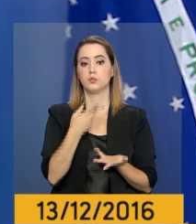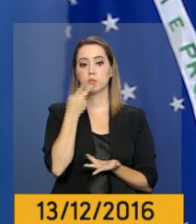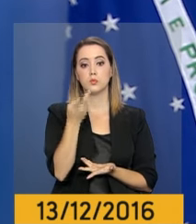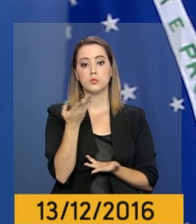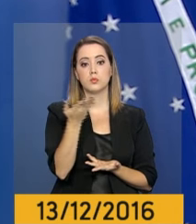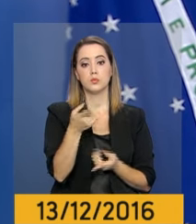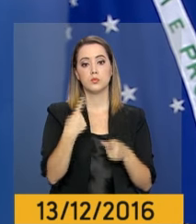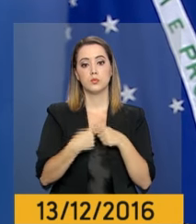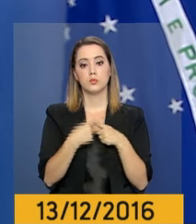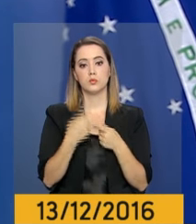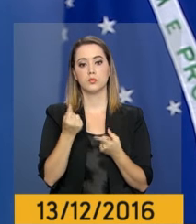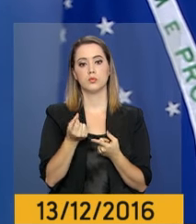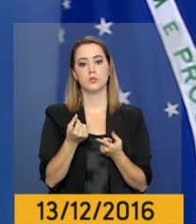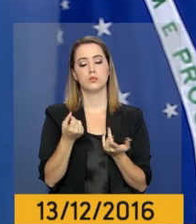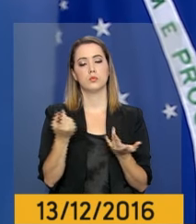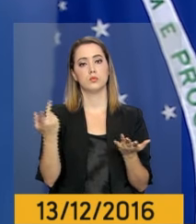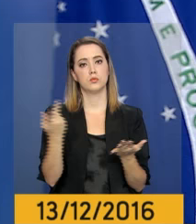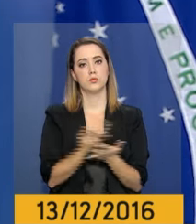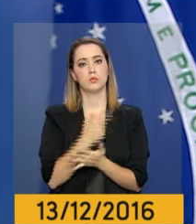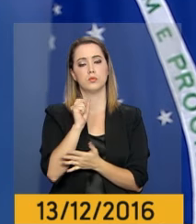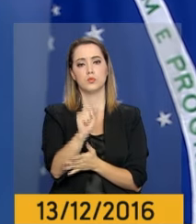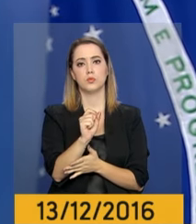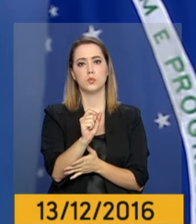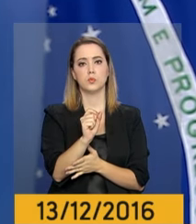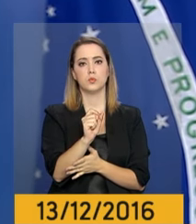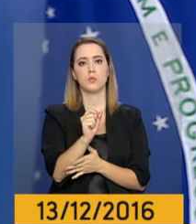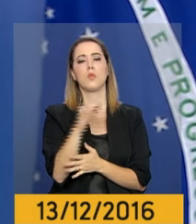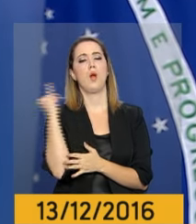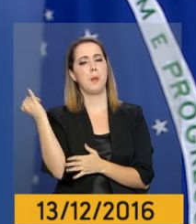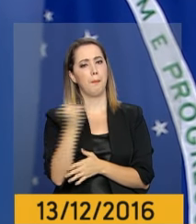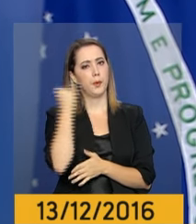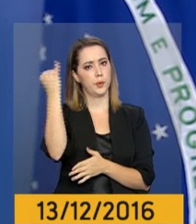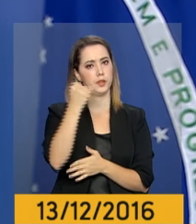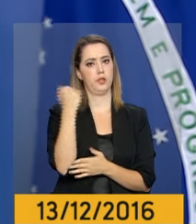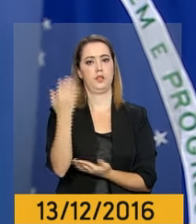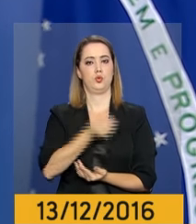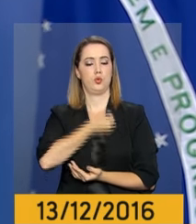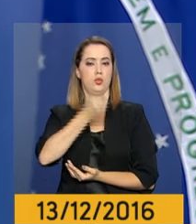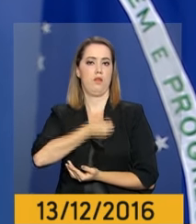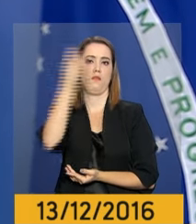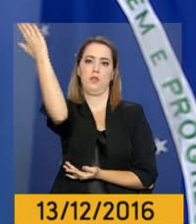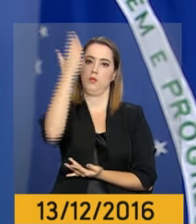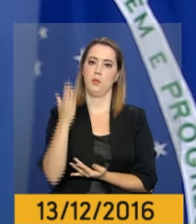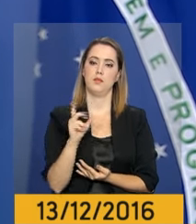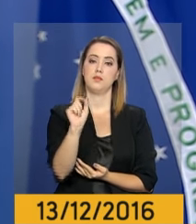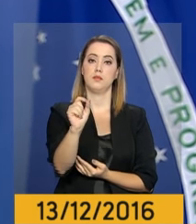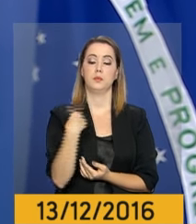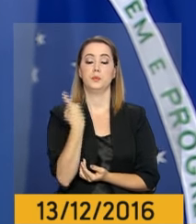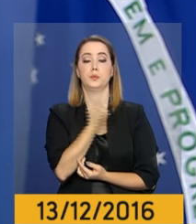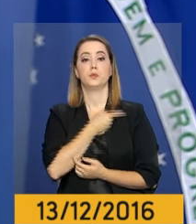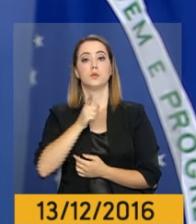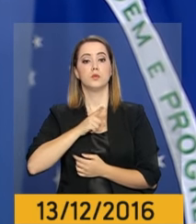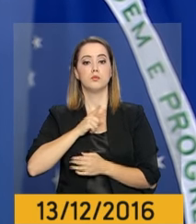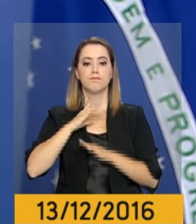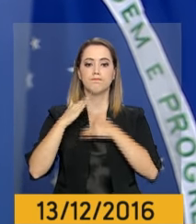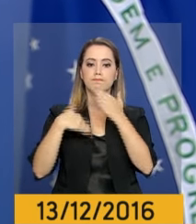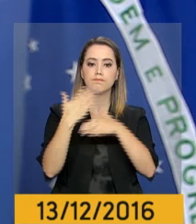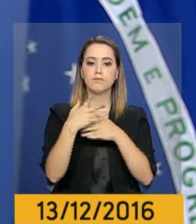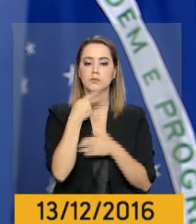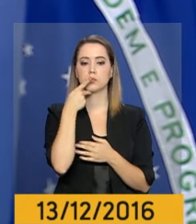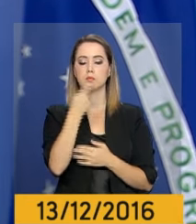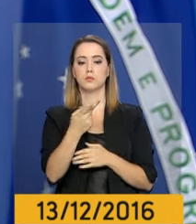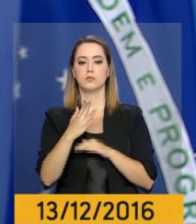esse fato, porque é um fato, convemos, exponencial na vida brasileira, não é? Eh, nós temos dito ao longo do